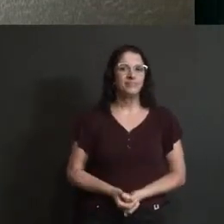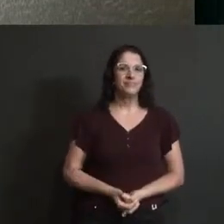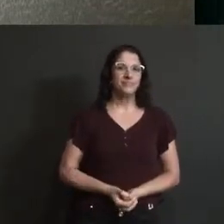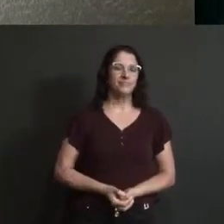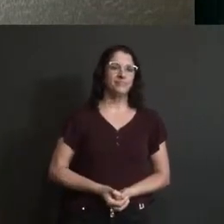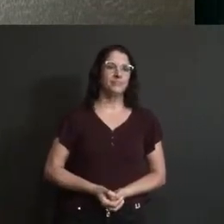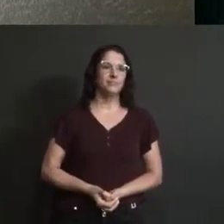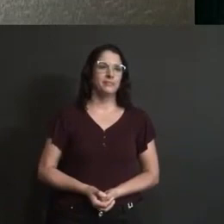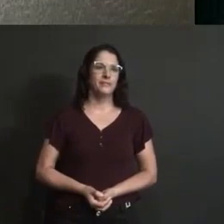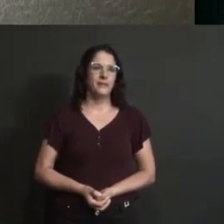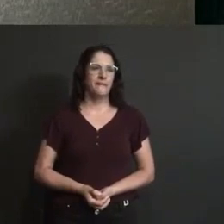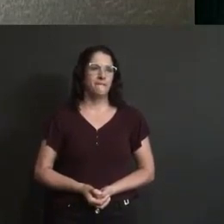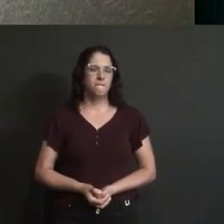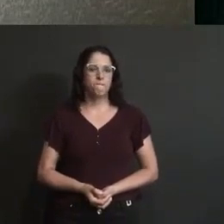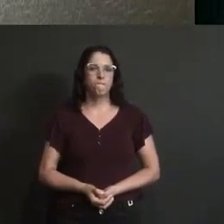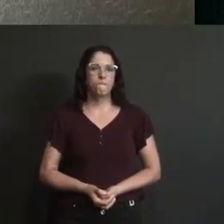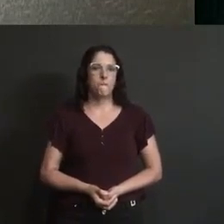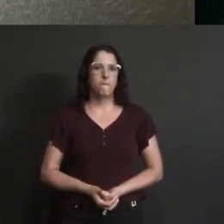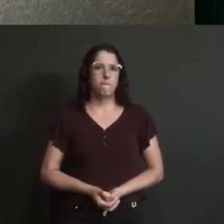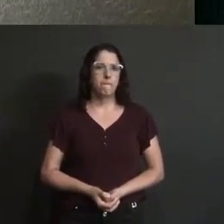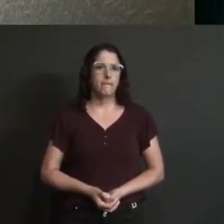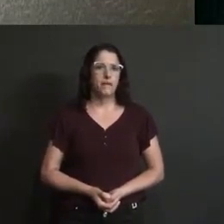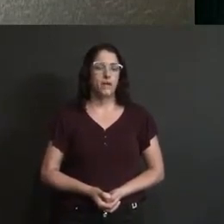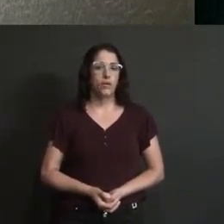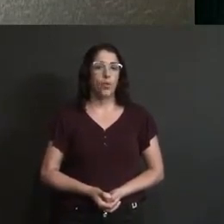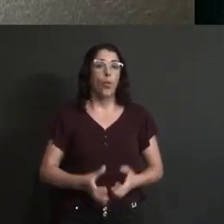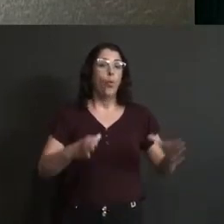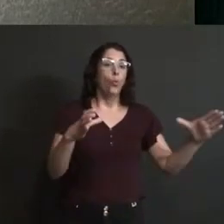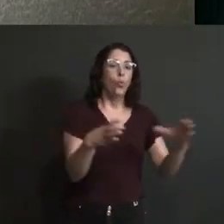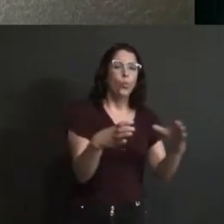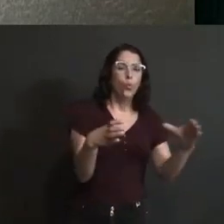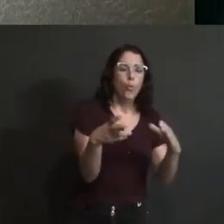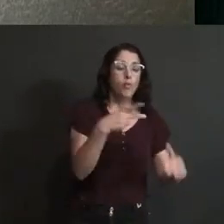A maioria deles nunca ouviram falar nisso no Rio.